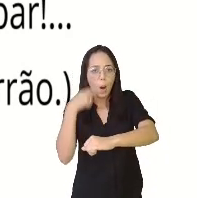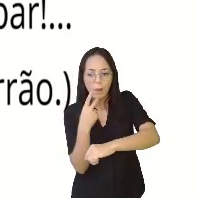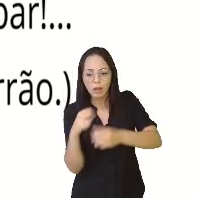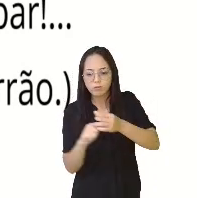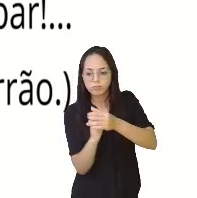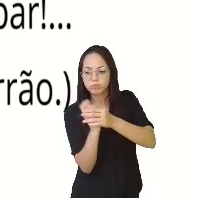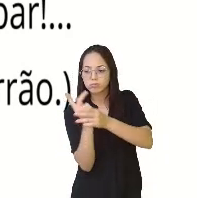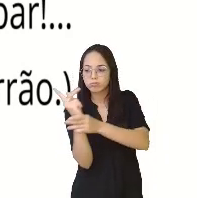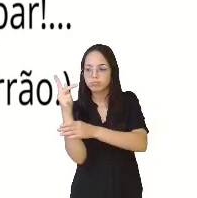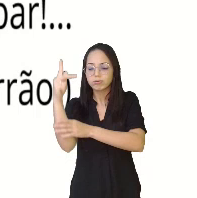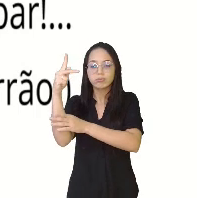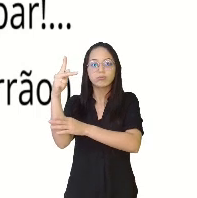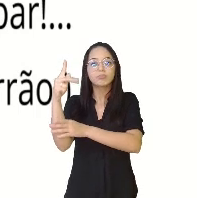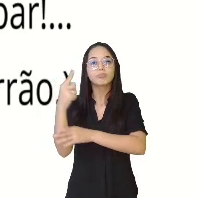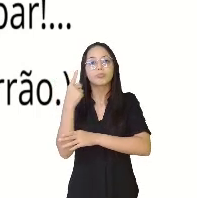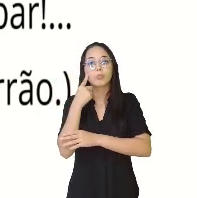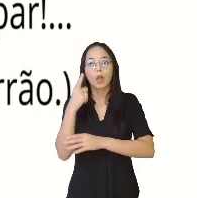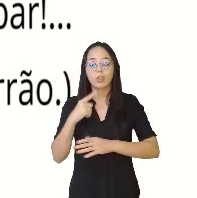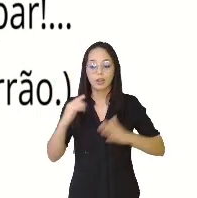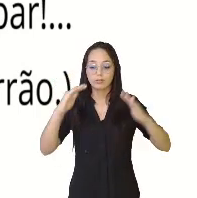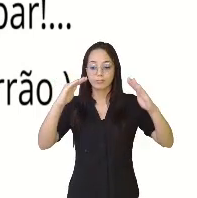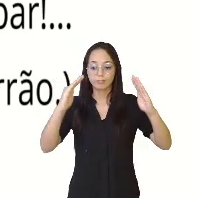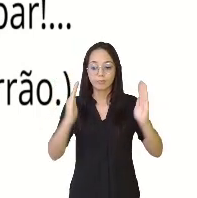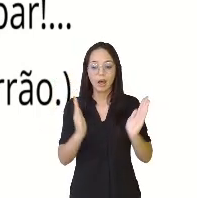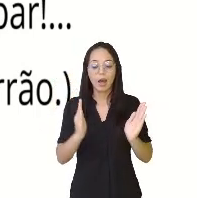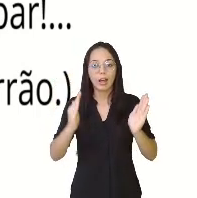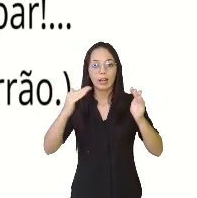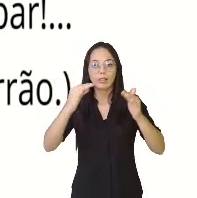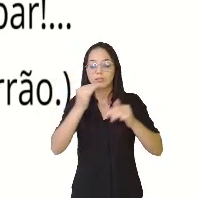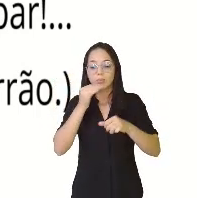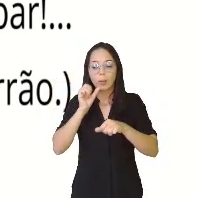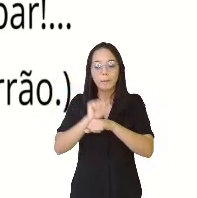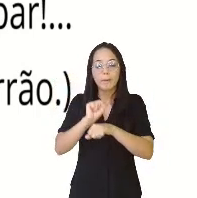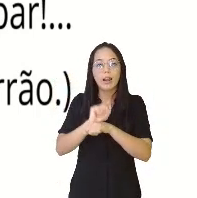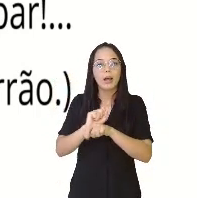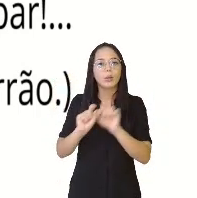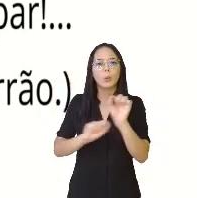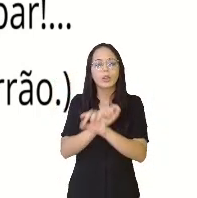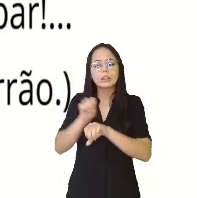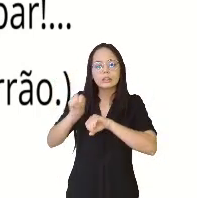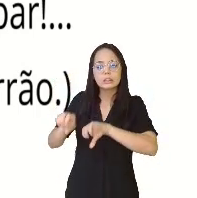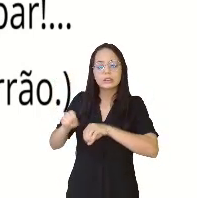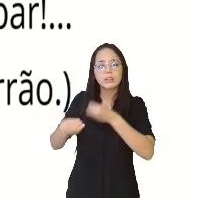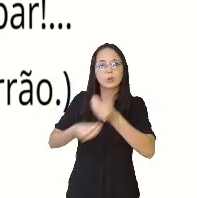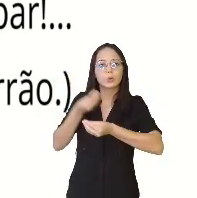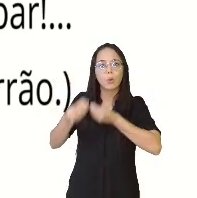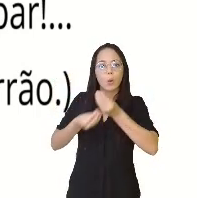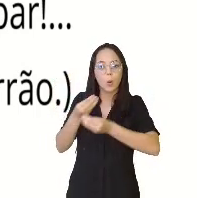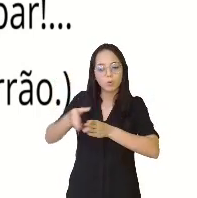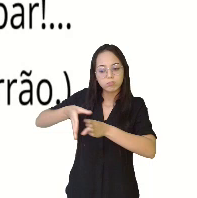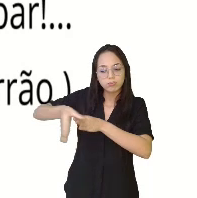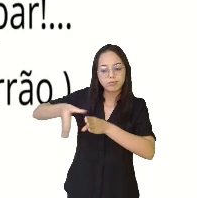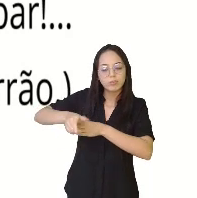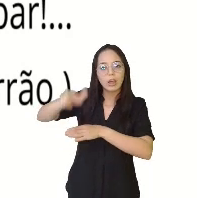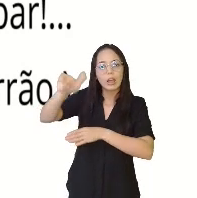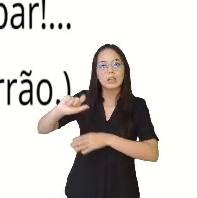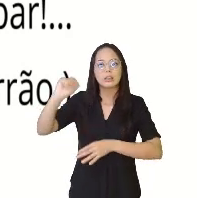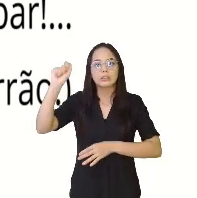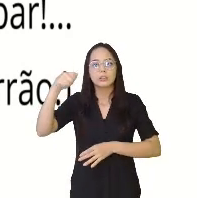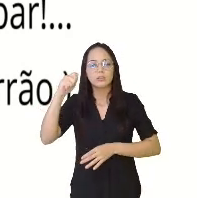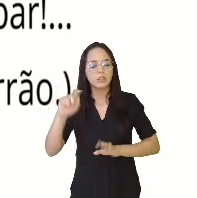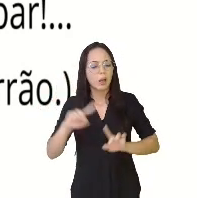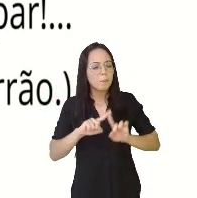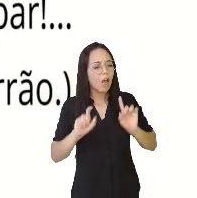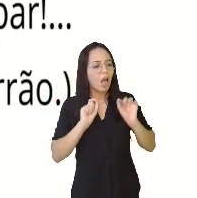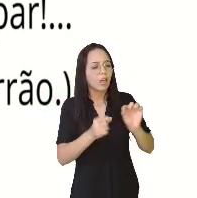roubaram. Observe que tem aí um parênteses, que é uma pausa, está orientando como o ator deve encenar. Quem terá sido? Quem teve